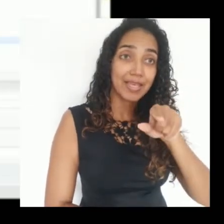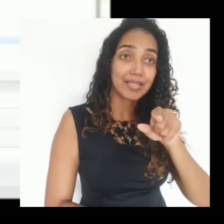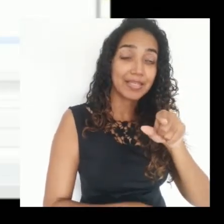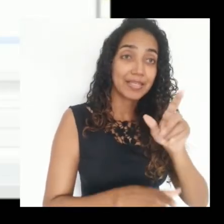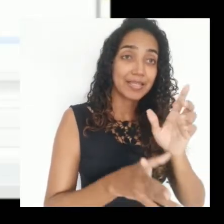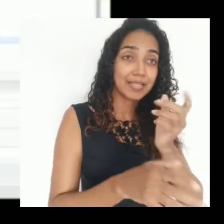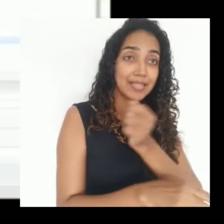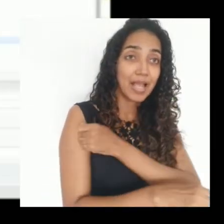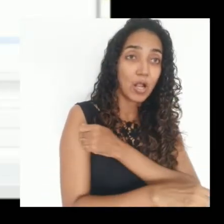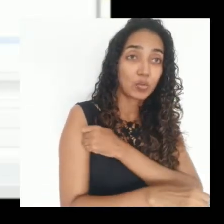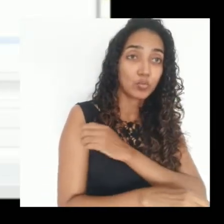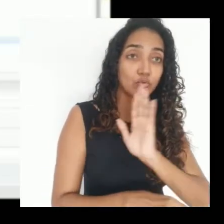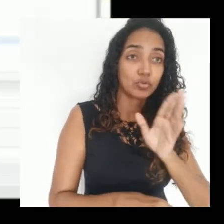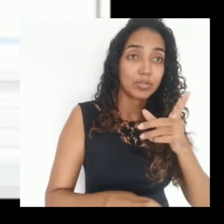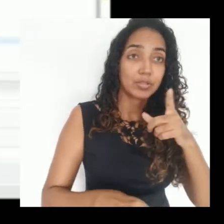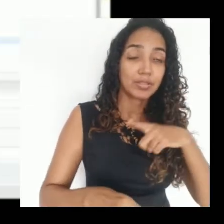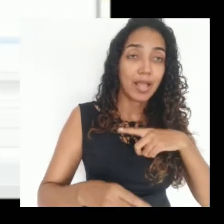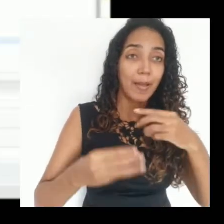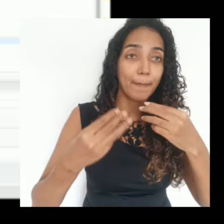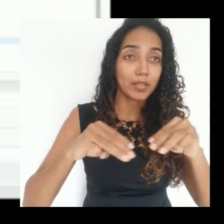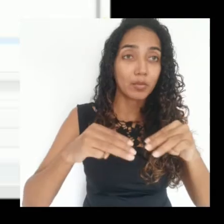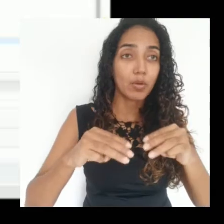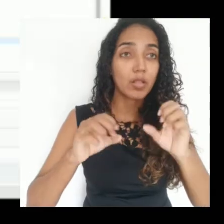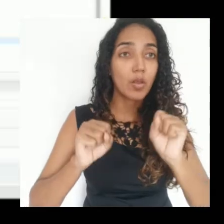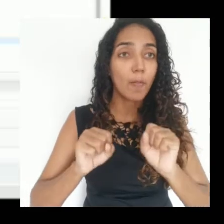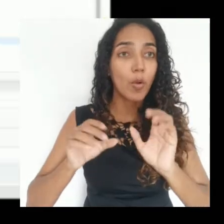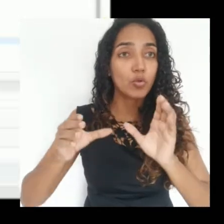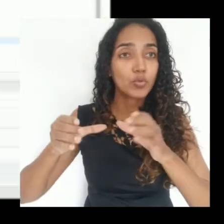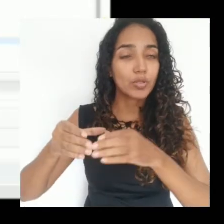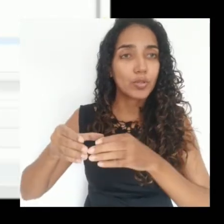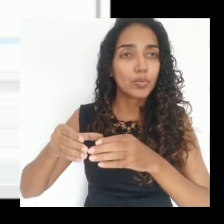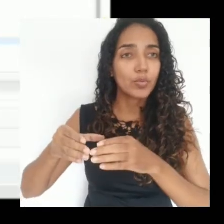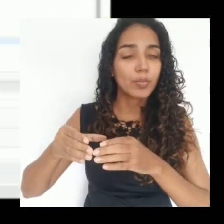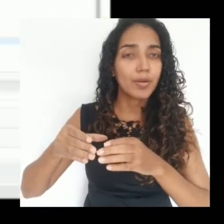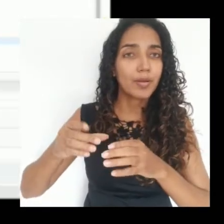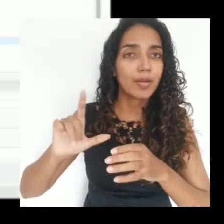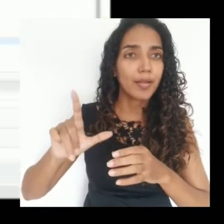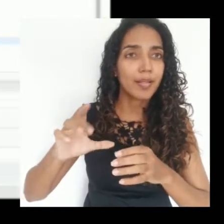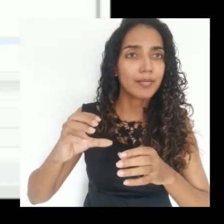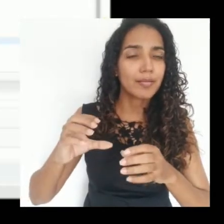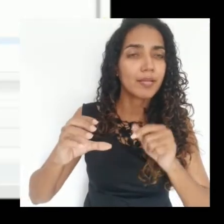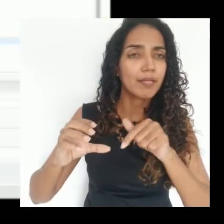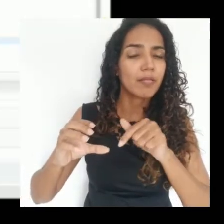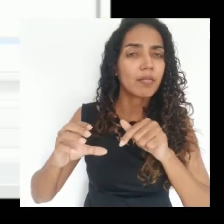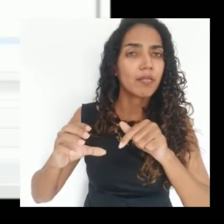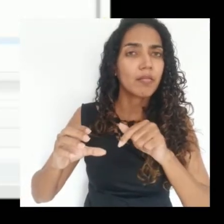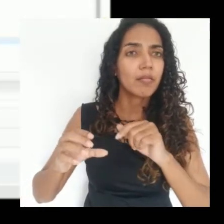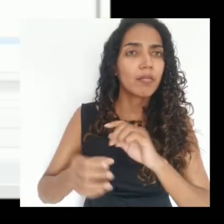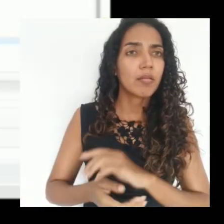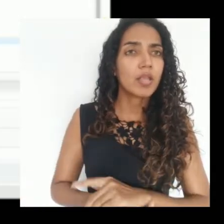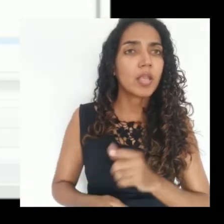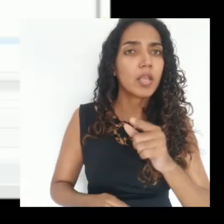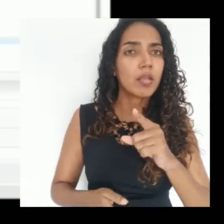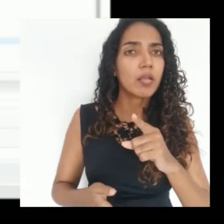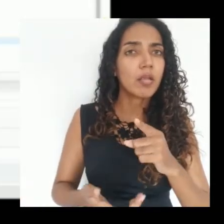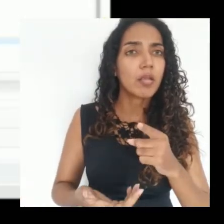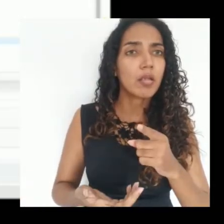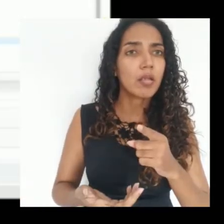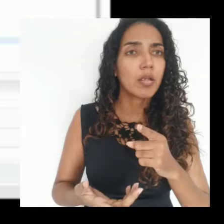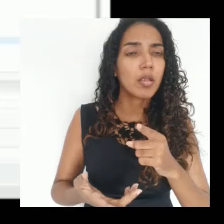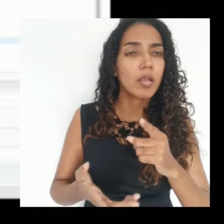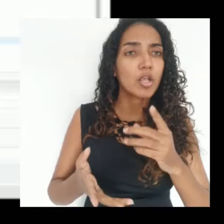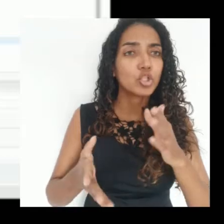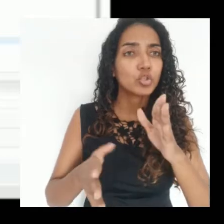simplesmente chegar na turma LC Prog2, que é a turma que eu criei aqui em cima, e executar, chamar o